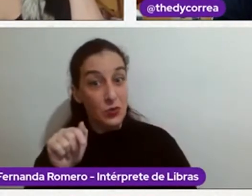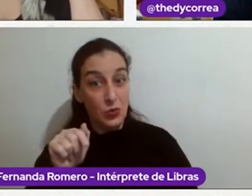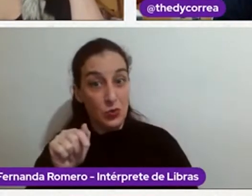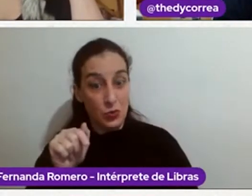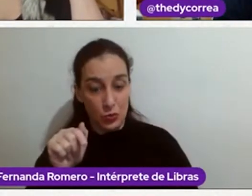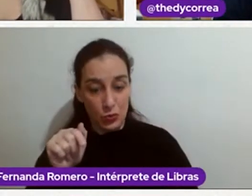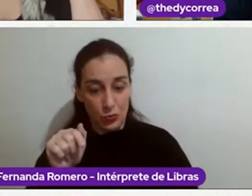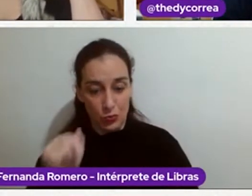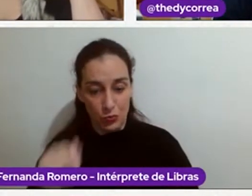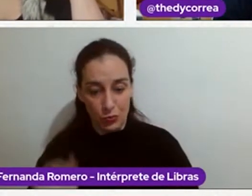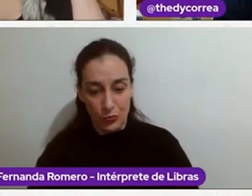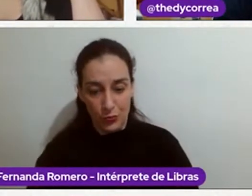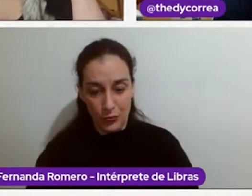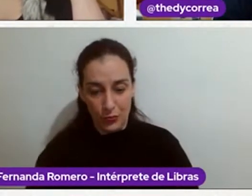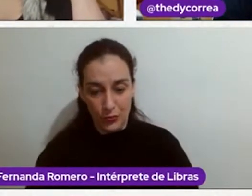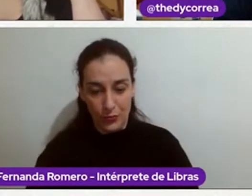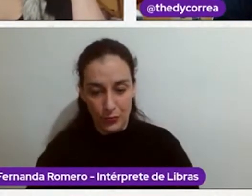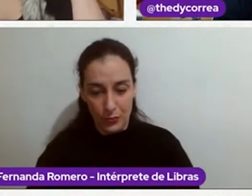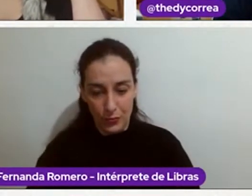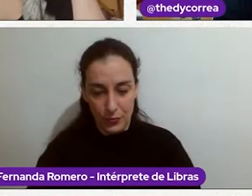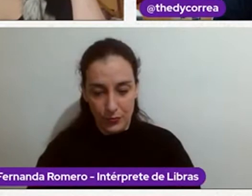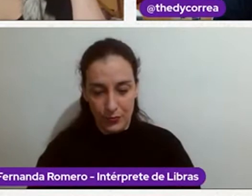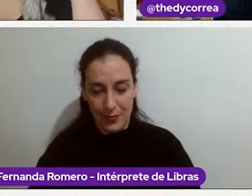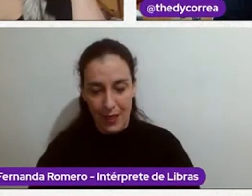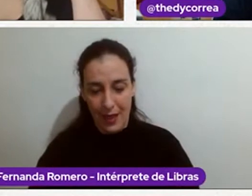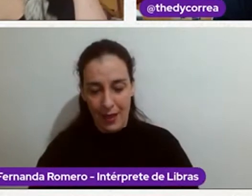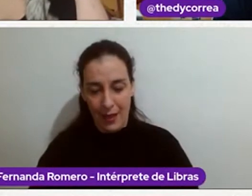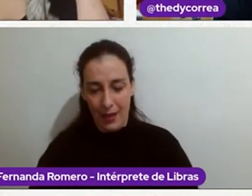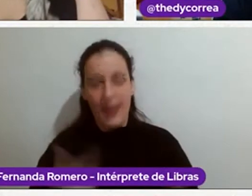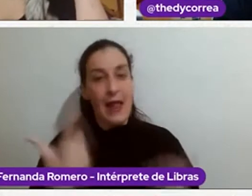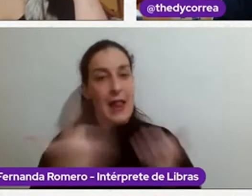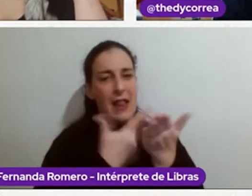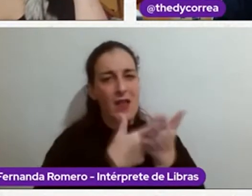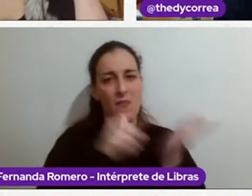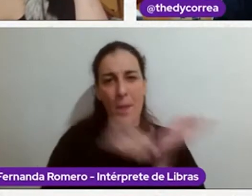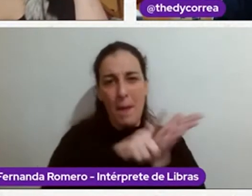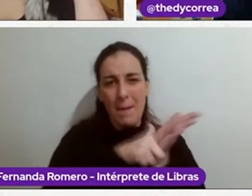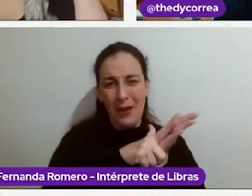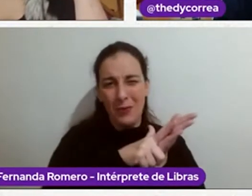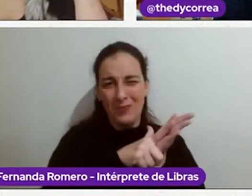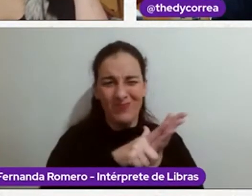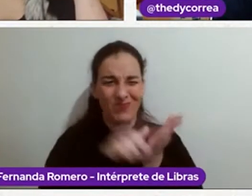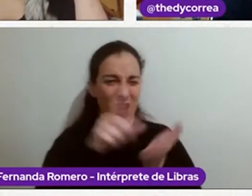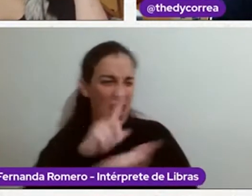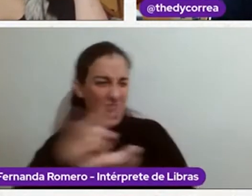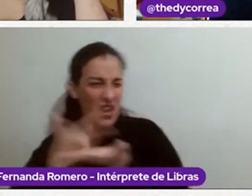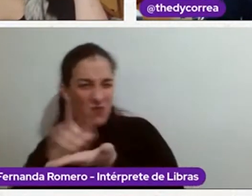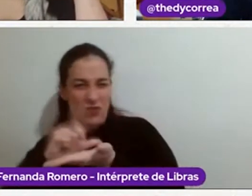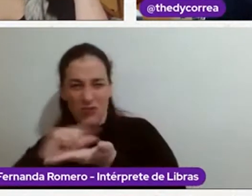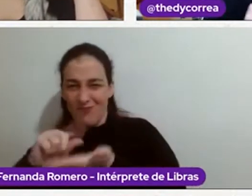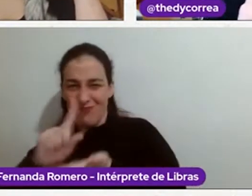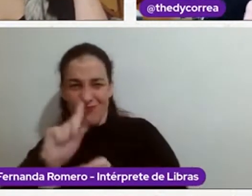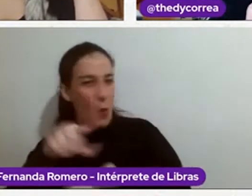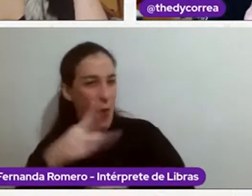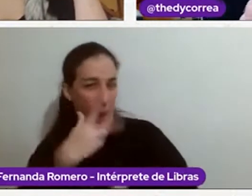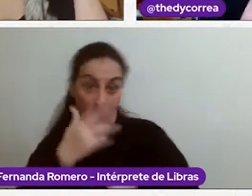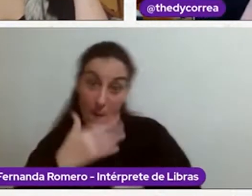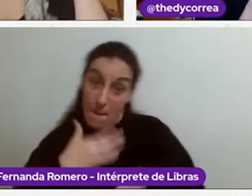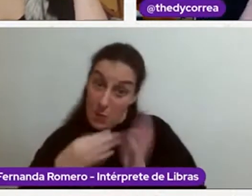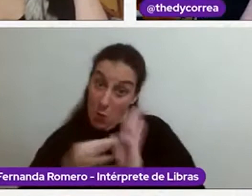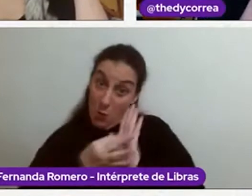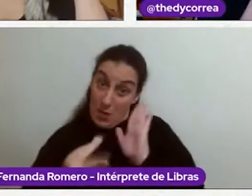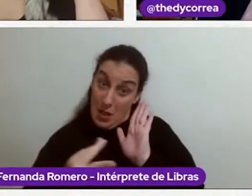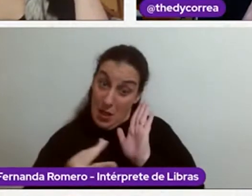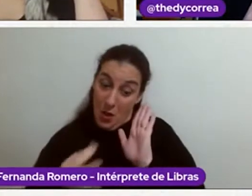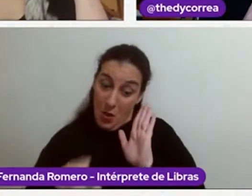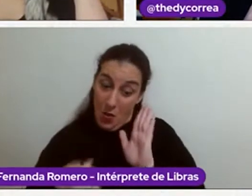no livro de papel. Alguém vai dizer, não, mas dá para te botar uma observação. Não é a mesma coisa. Pelo menos para mim, eu